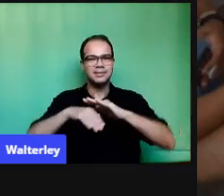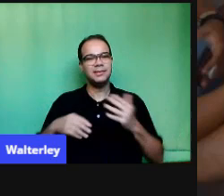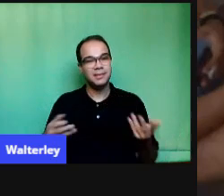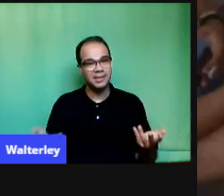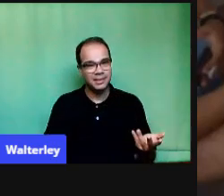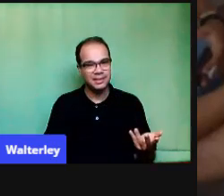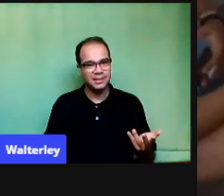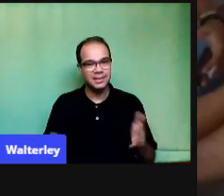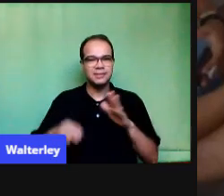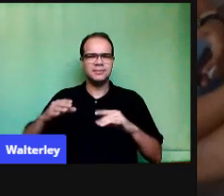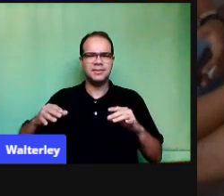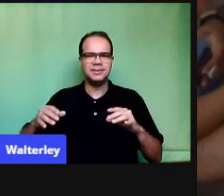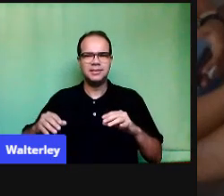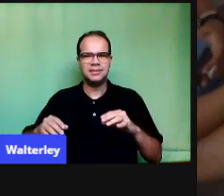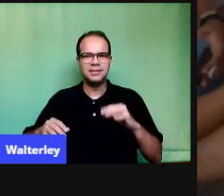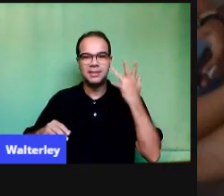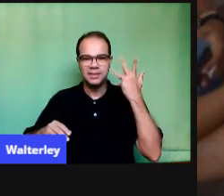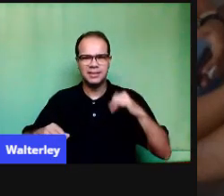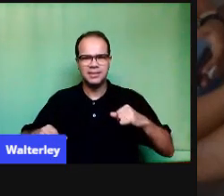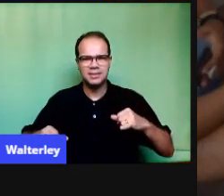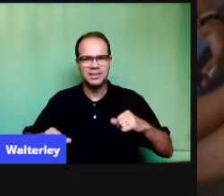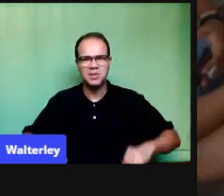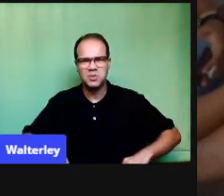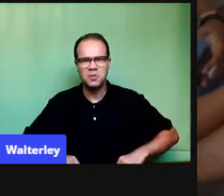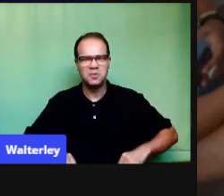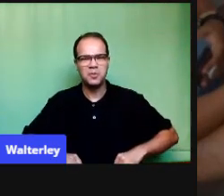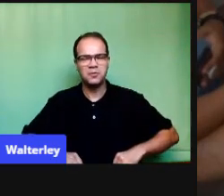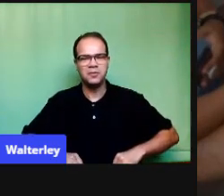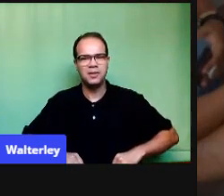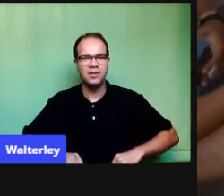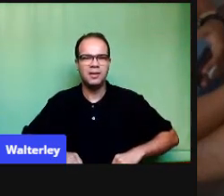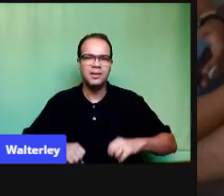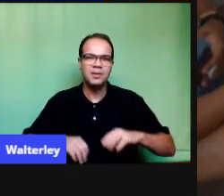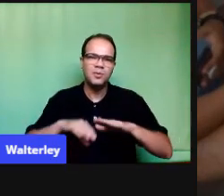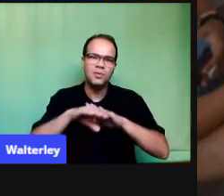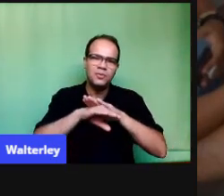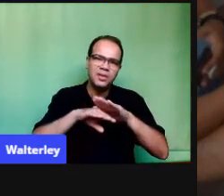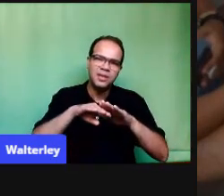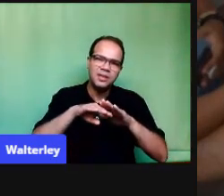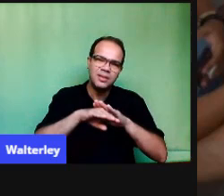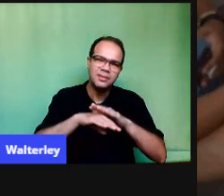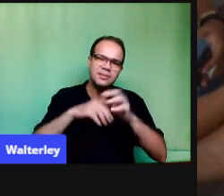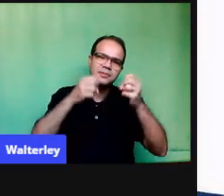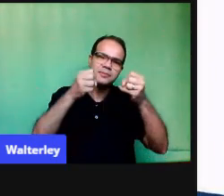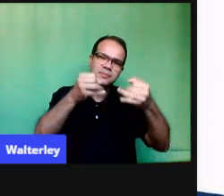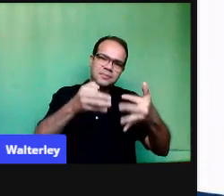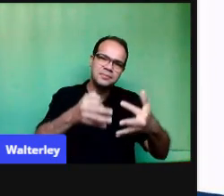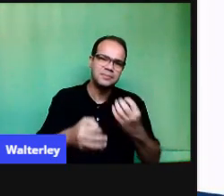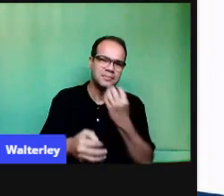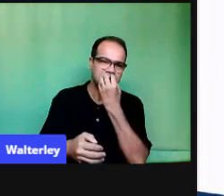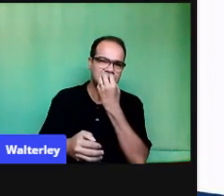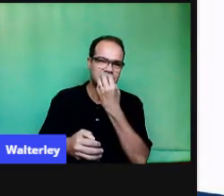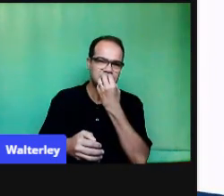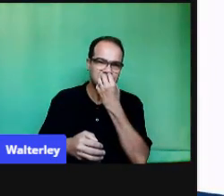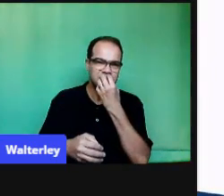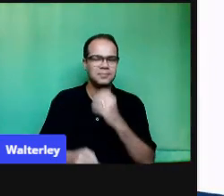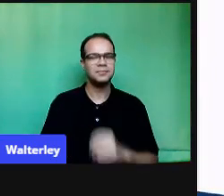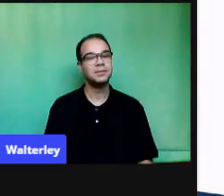E isso é muito importante para a criança. O próximo, por favor. Para melhorar a qualidade de